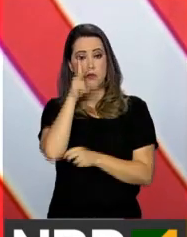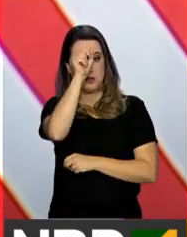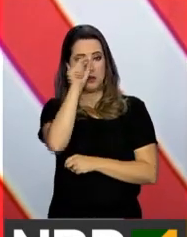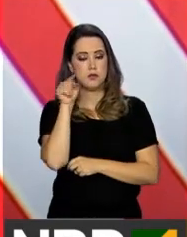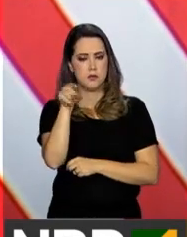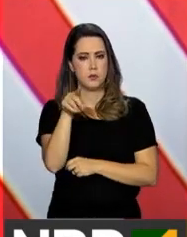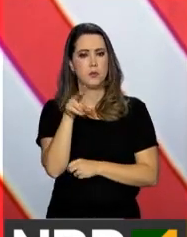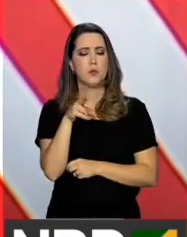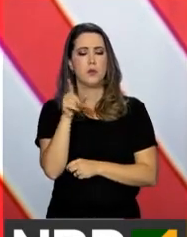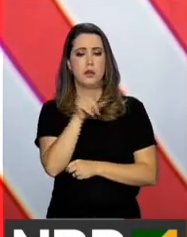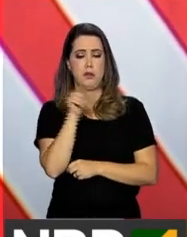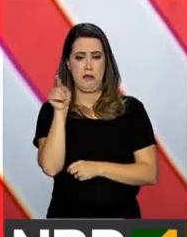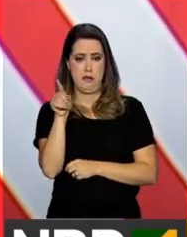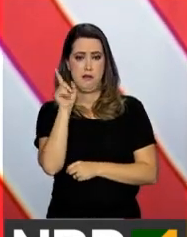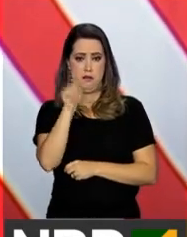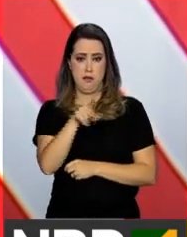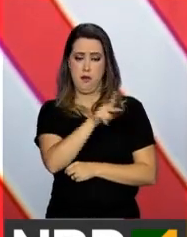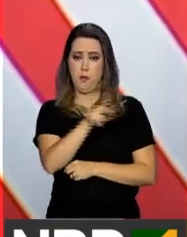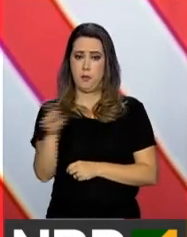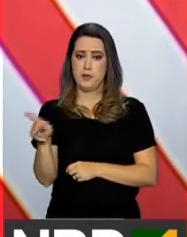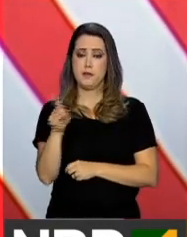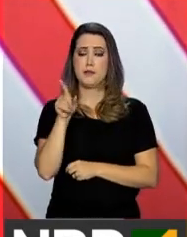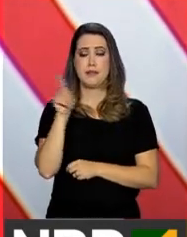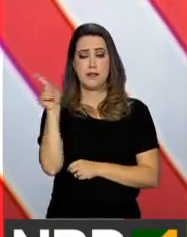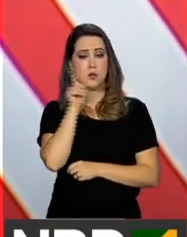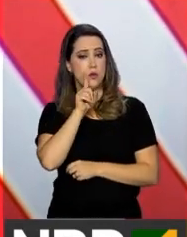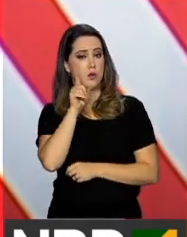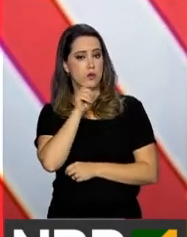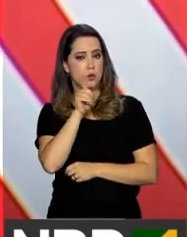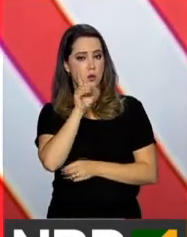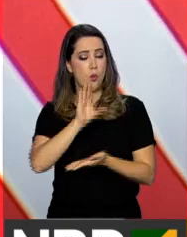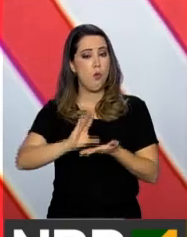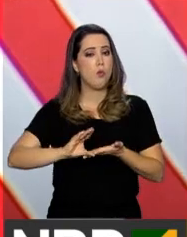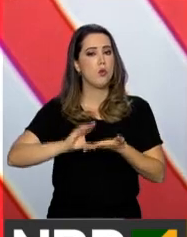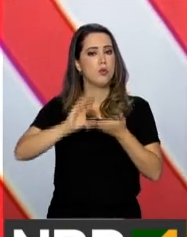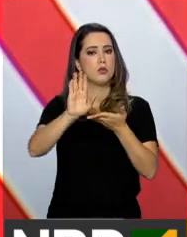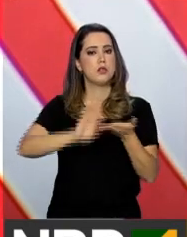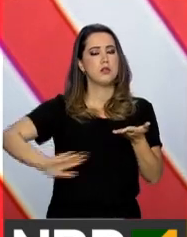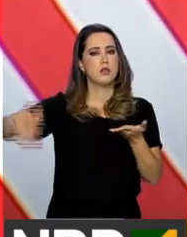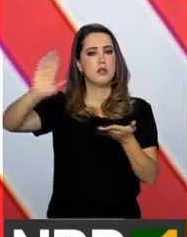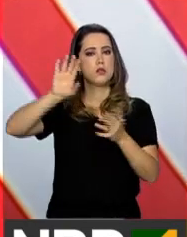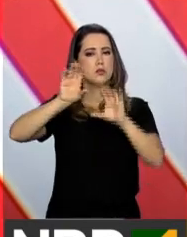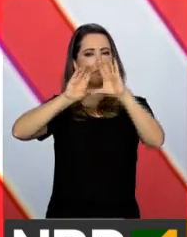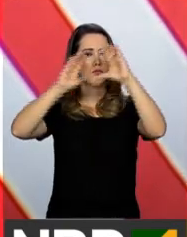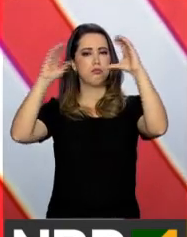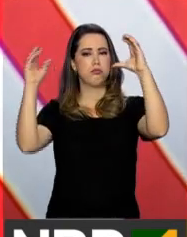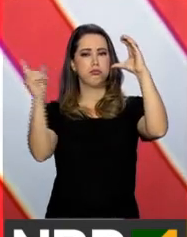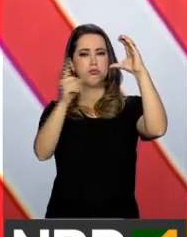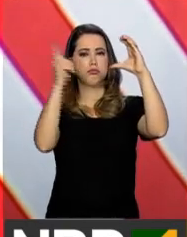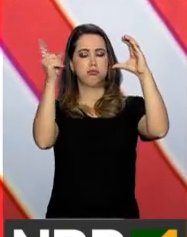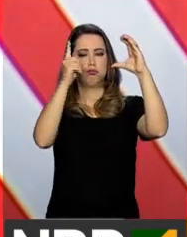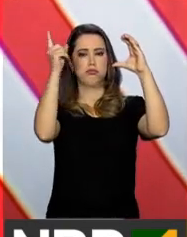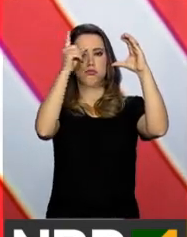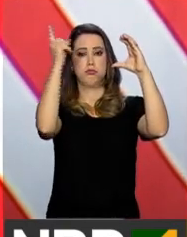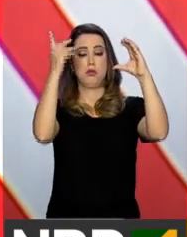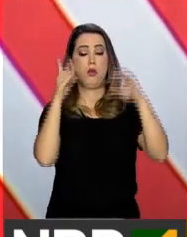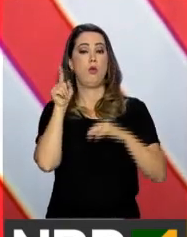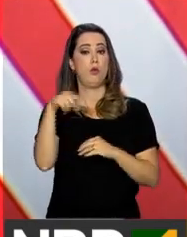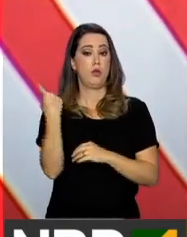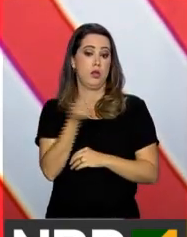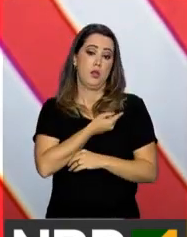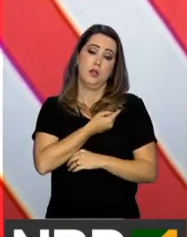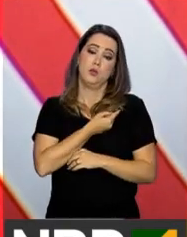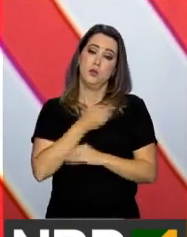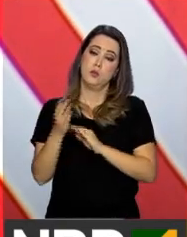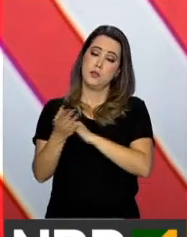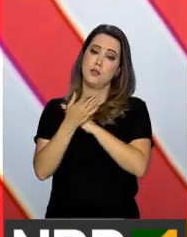preside nos Estados Unidos o Conselho Nacional do Espaço, o que nos ajuda muitíssimo